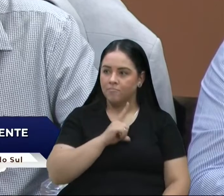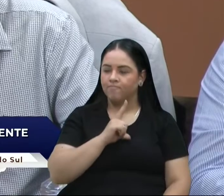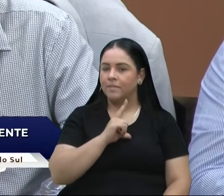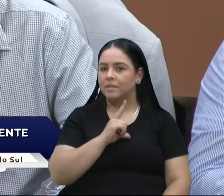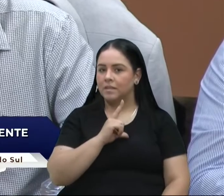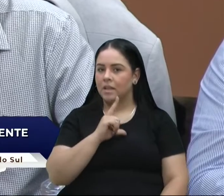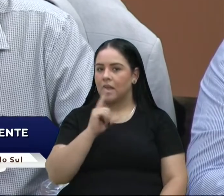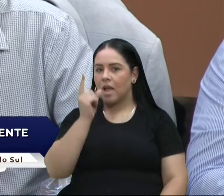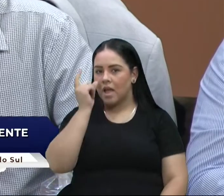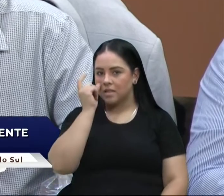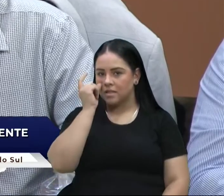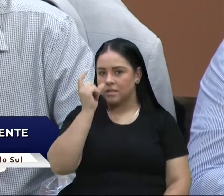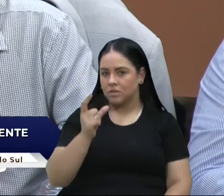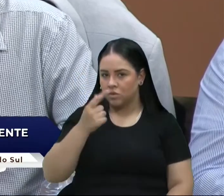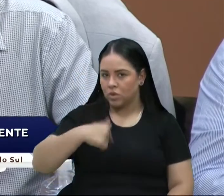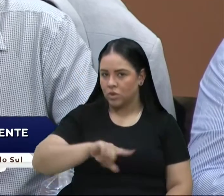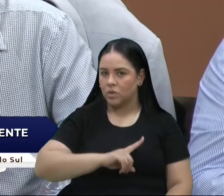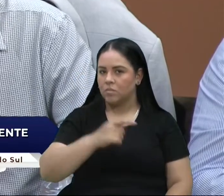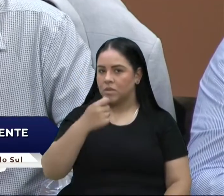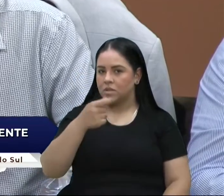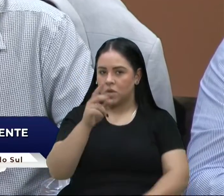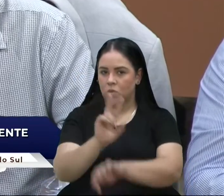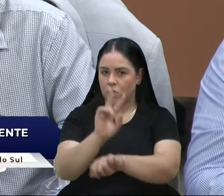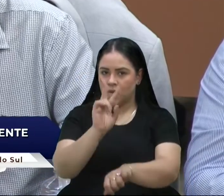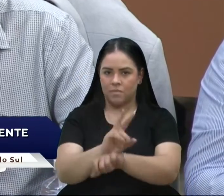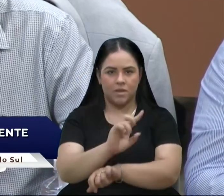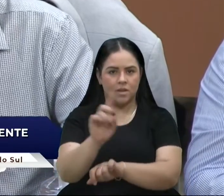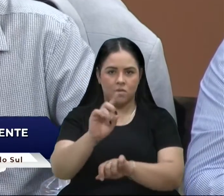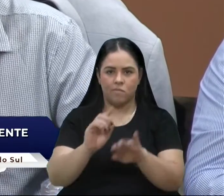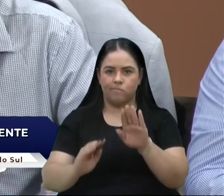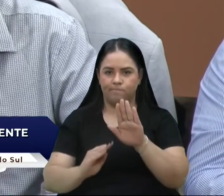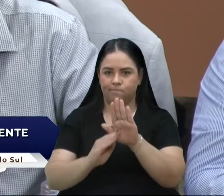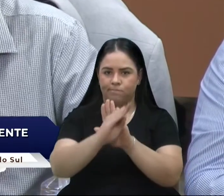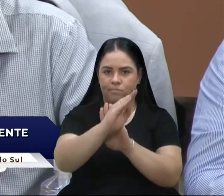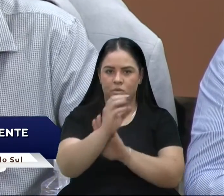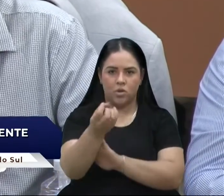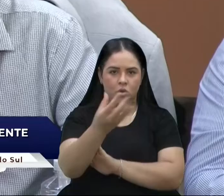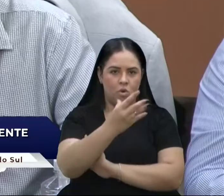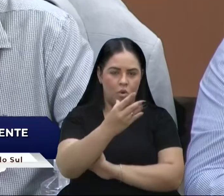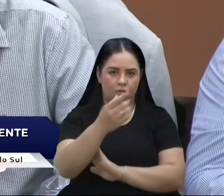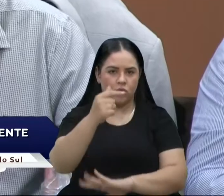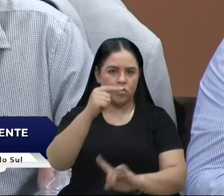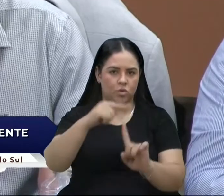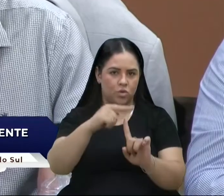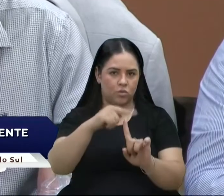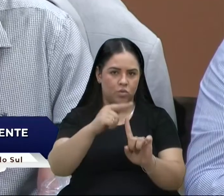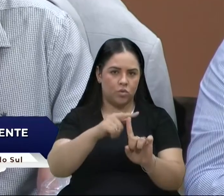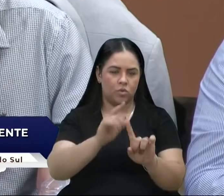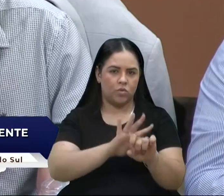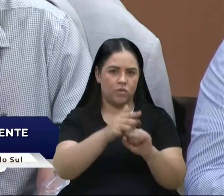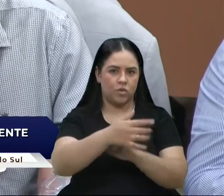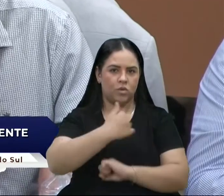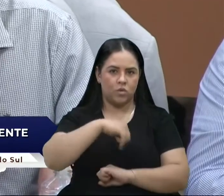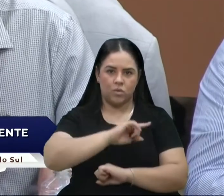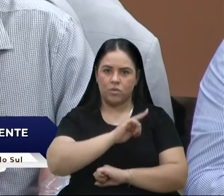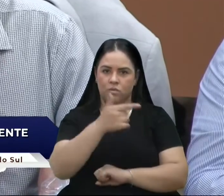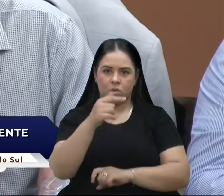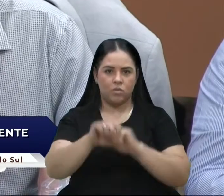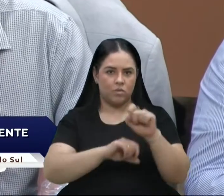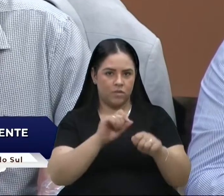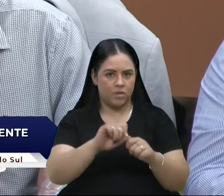tem que cuidar que não aumente, que não venha uma nova variante, uma nova onda e nos pegue desprevenidos,